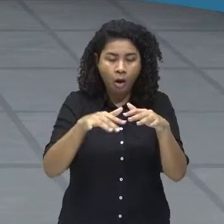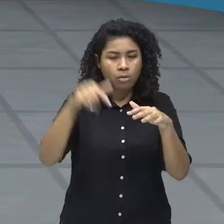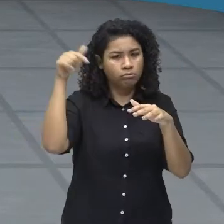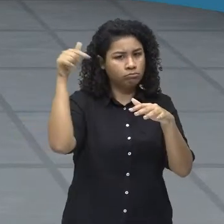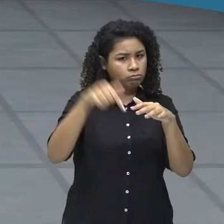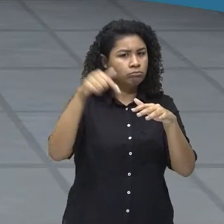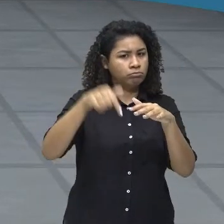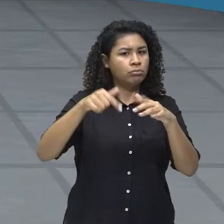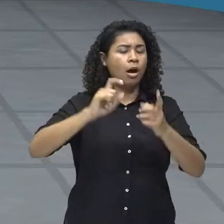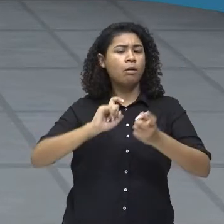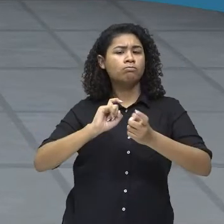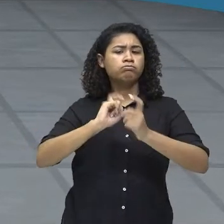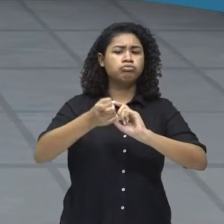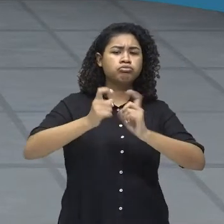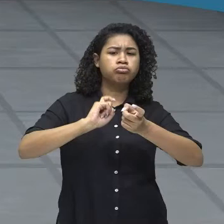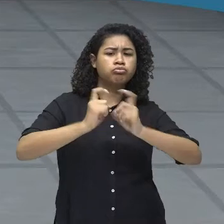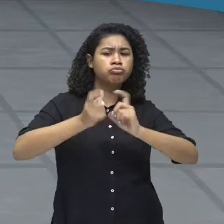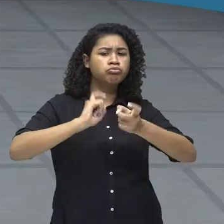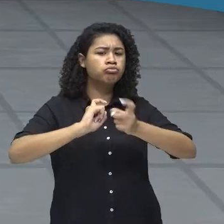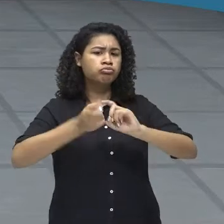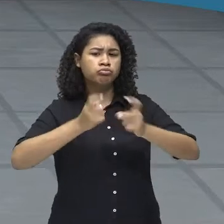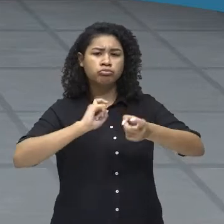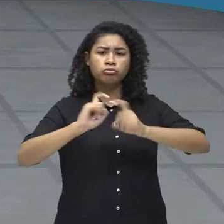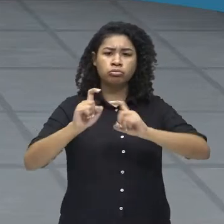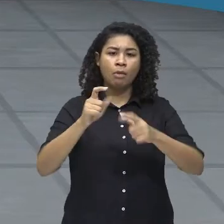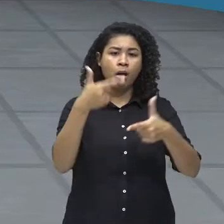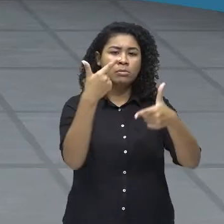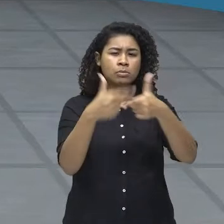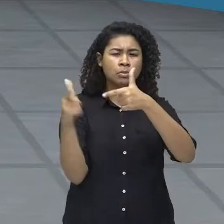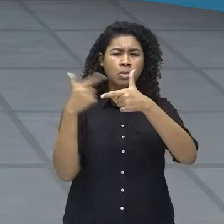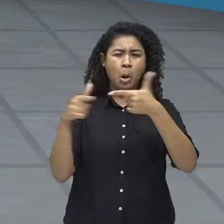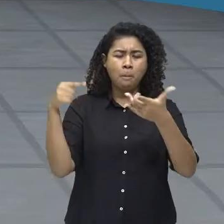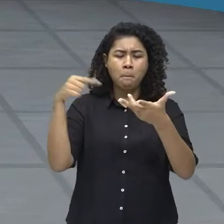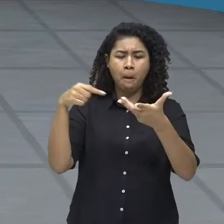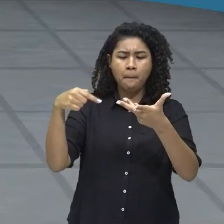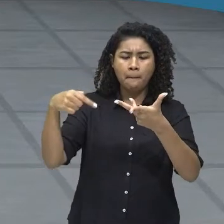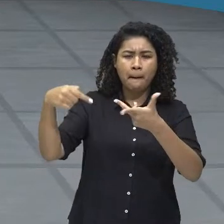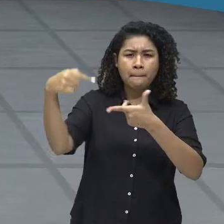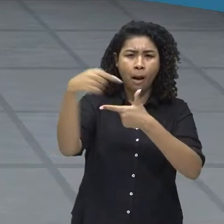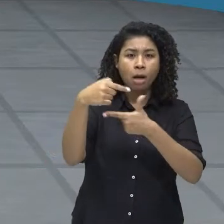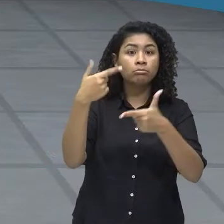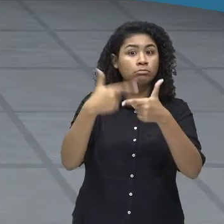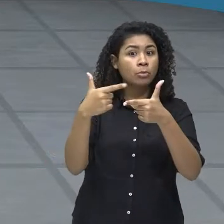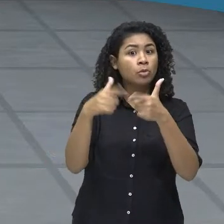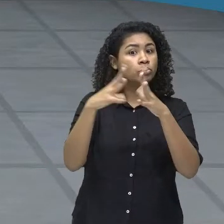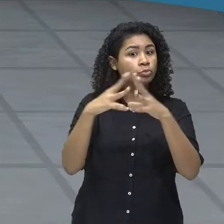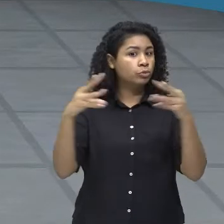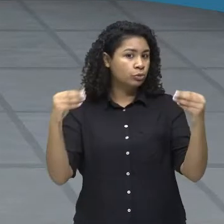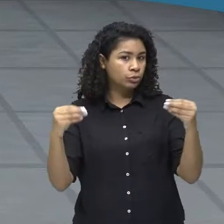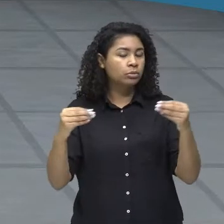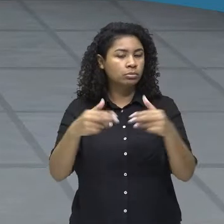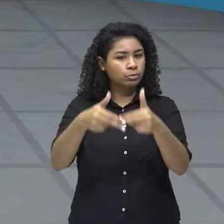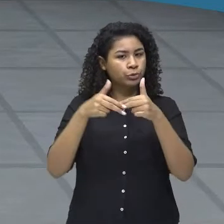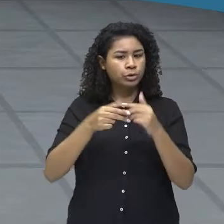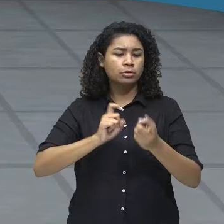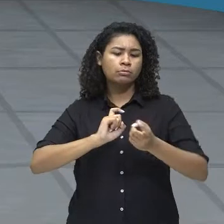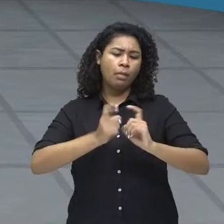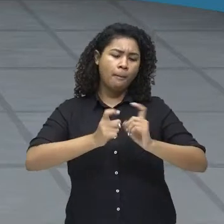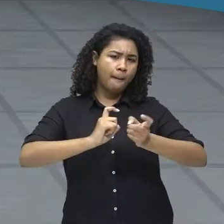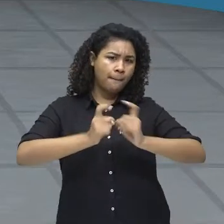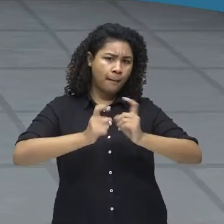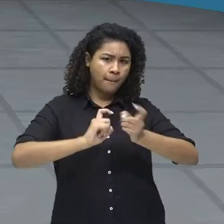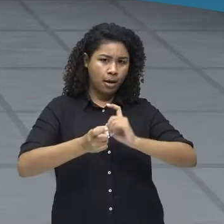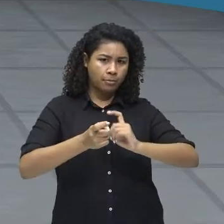estado, a fim de resolver as questões que estavam pairando na sociedade francesa. A questão